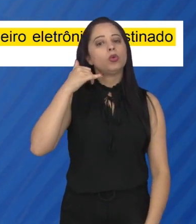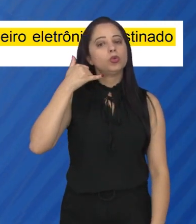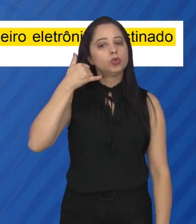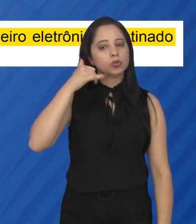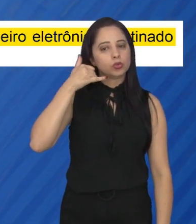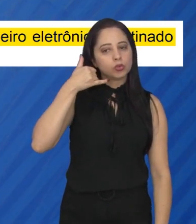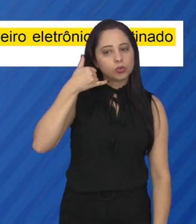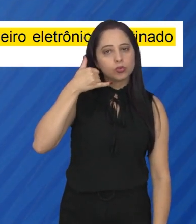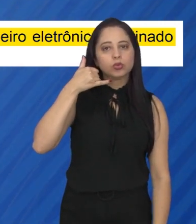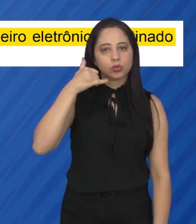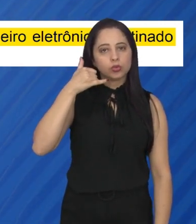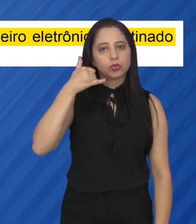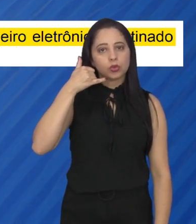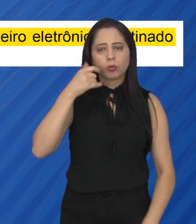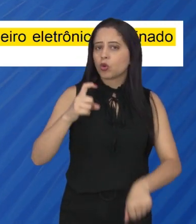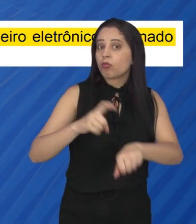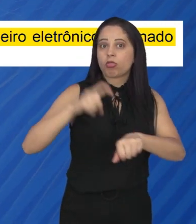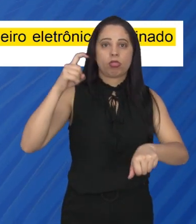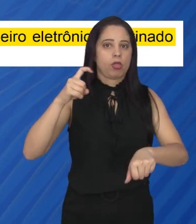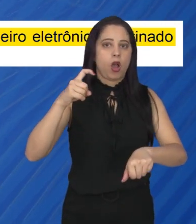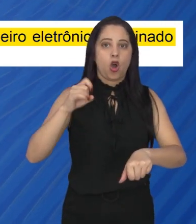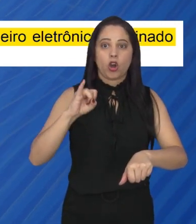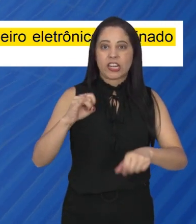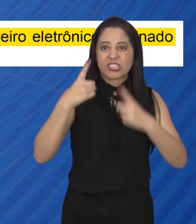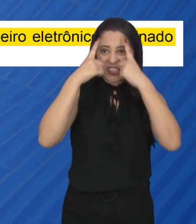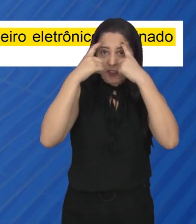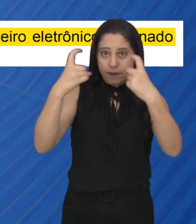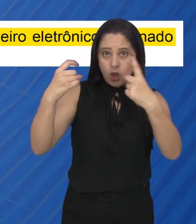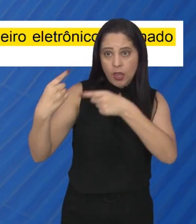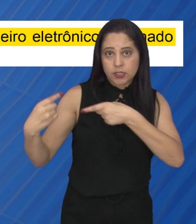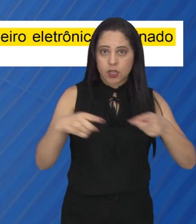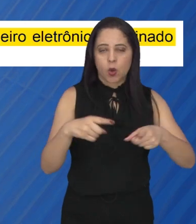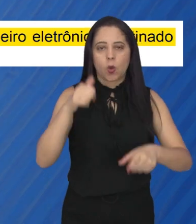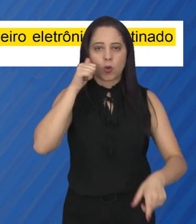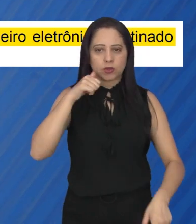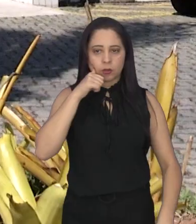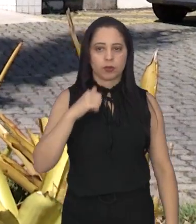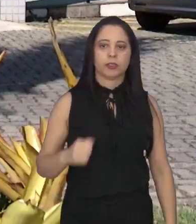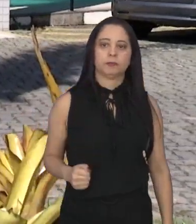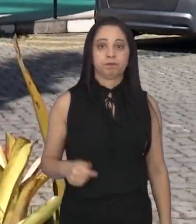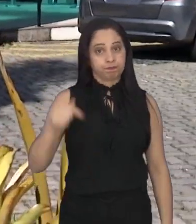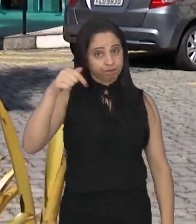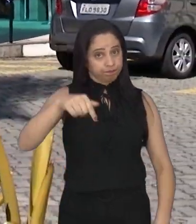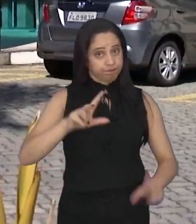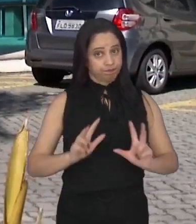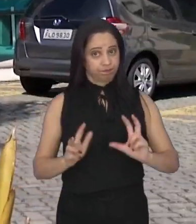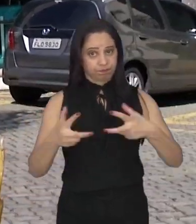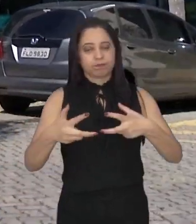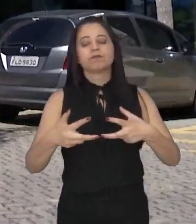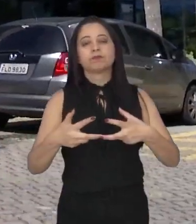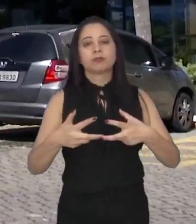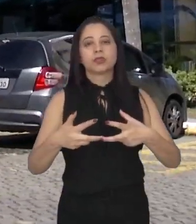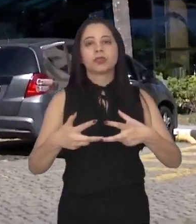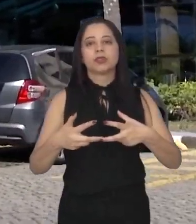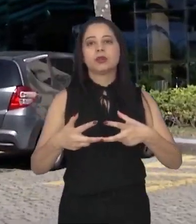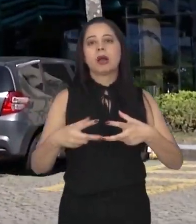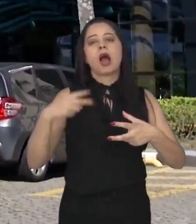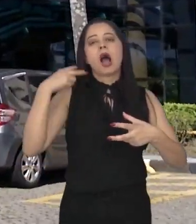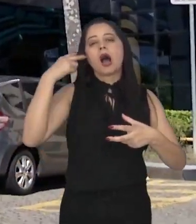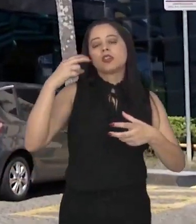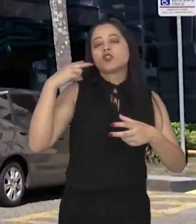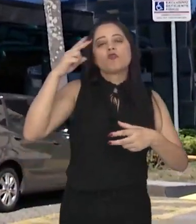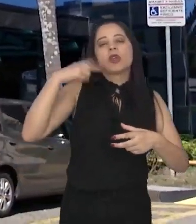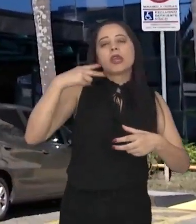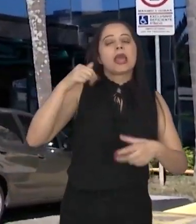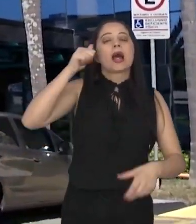eletrônico para acionamento imediato de casos de violência contra a mulher. Aqui na Câmara Municipal, a bancada feminina